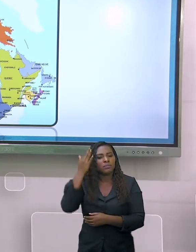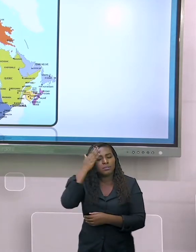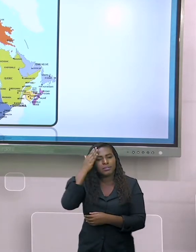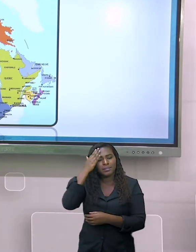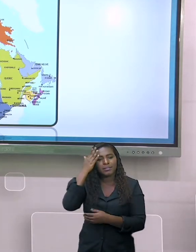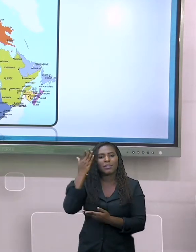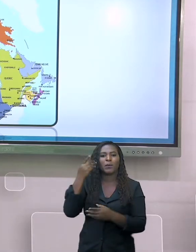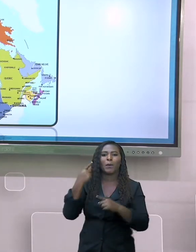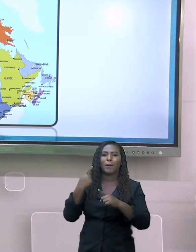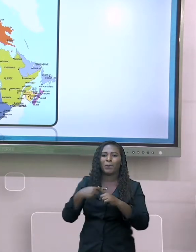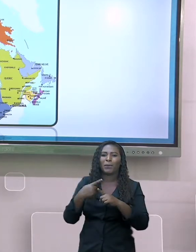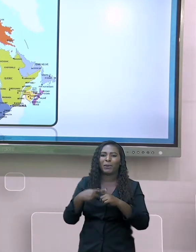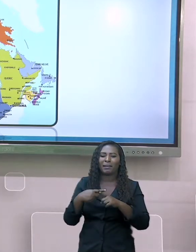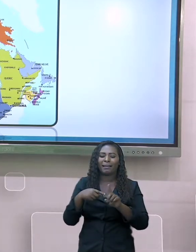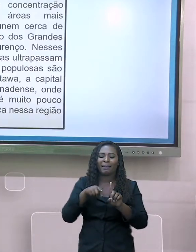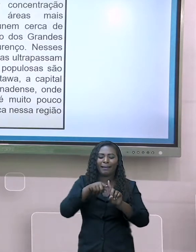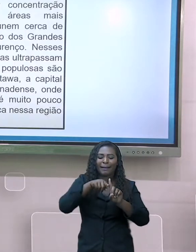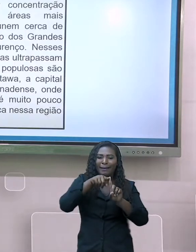altas latitudes.